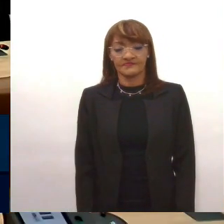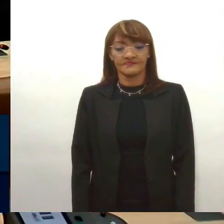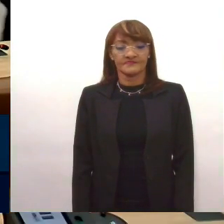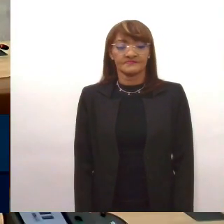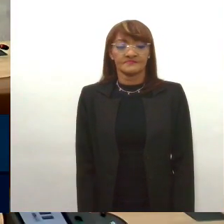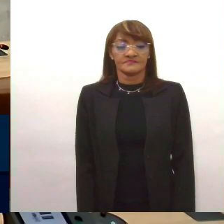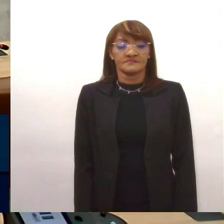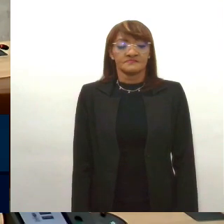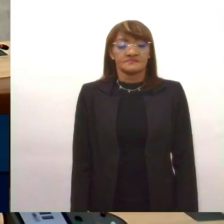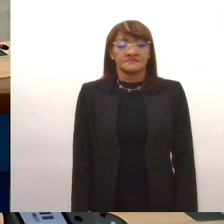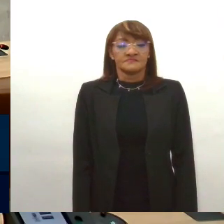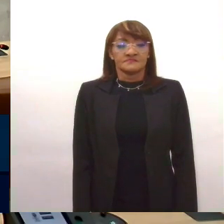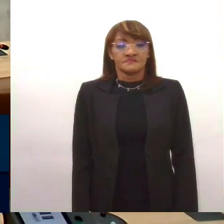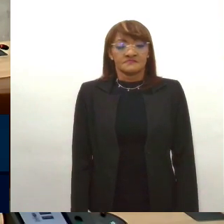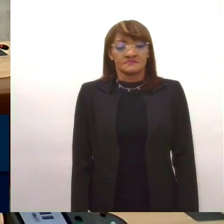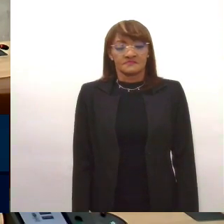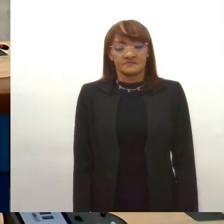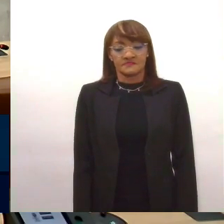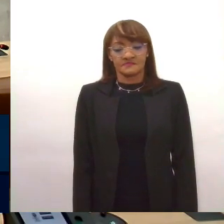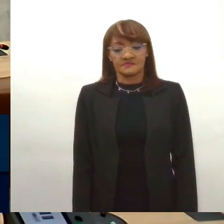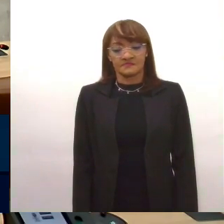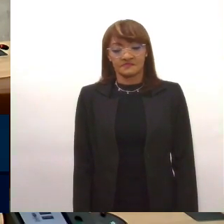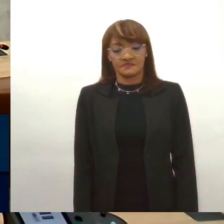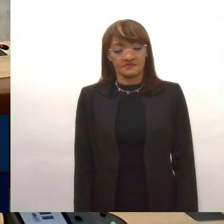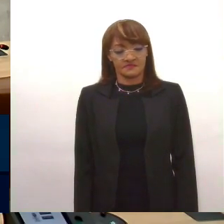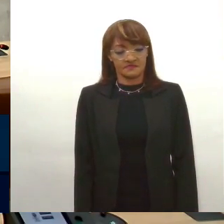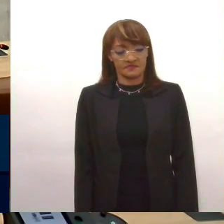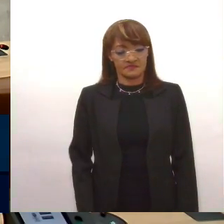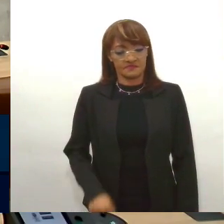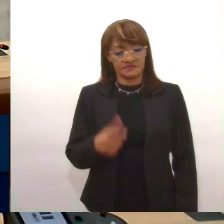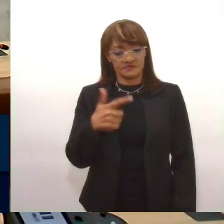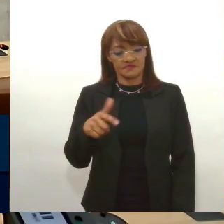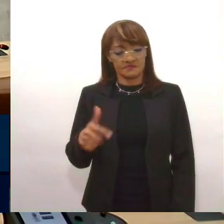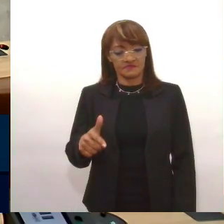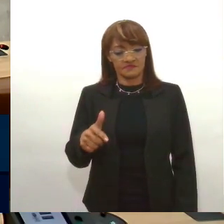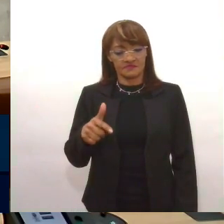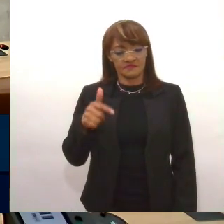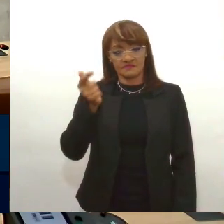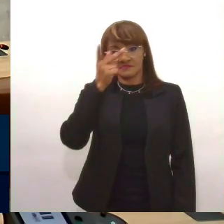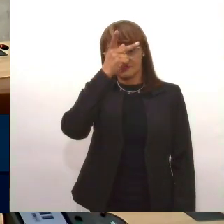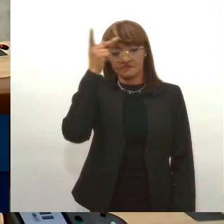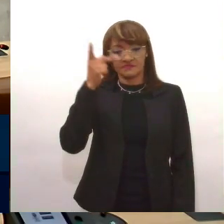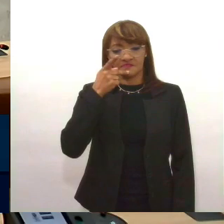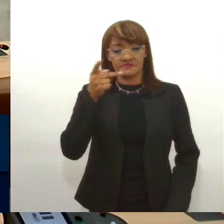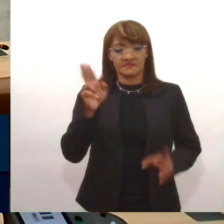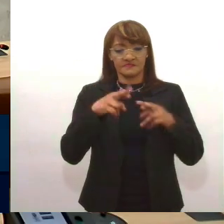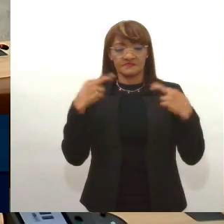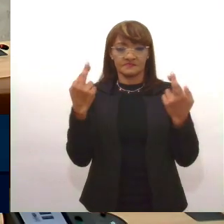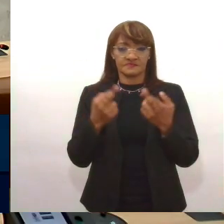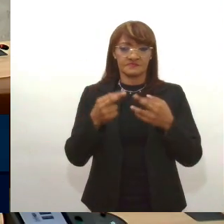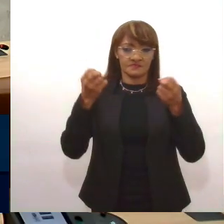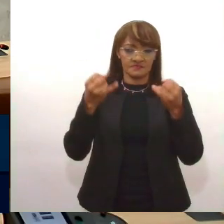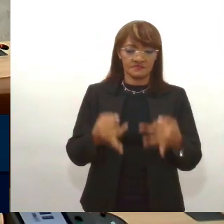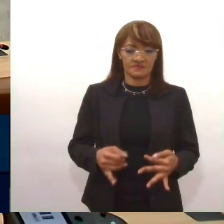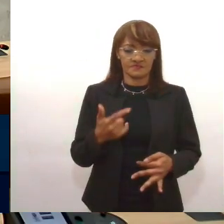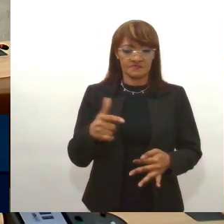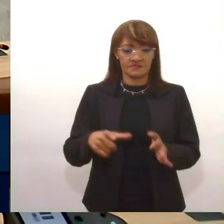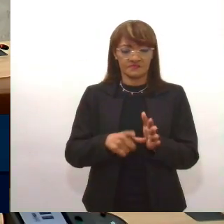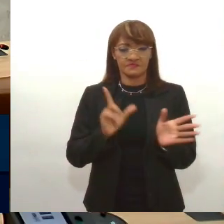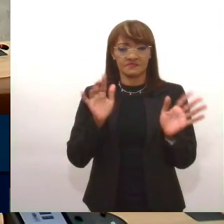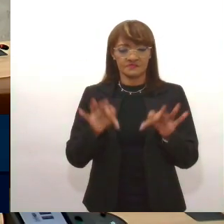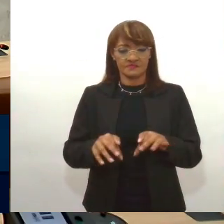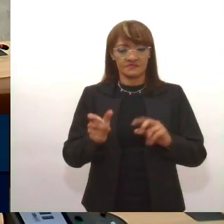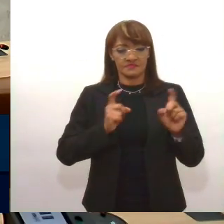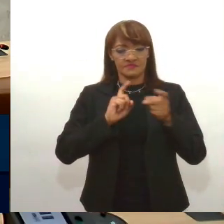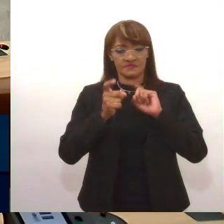obrigada não há mais oradores escrit para o grande expediente nem explicação pessoal antes Ener sessão comunicamos outra para amanhã